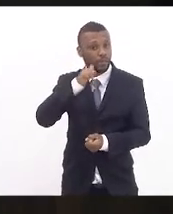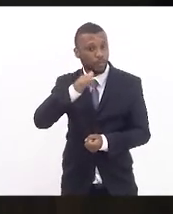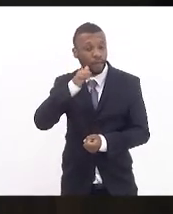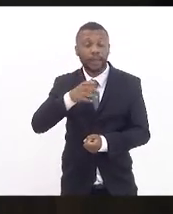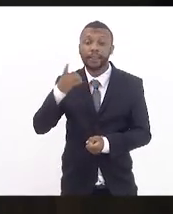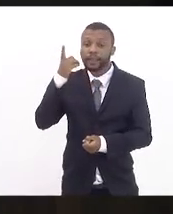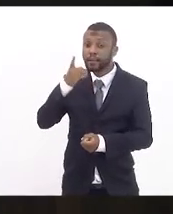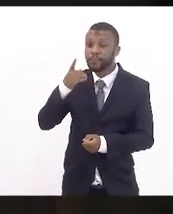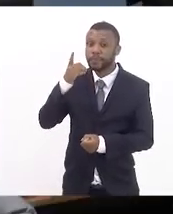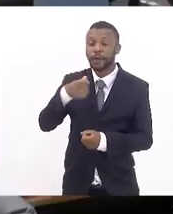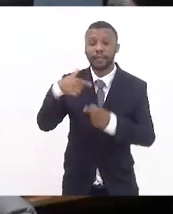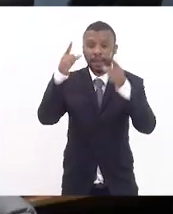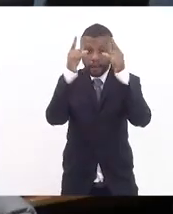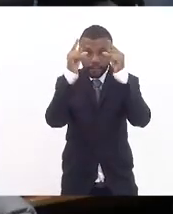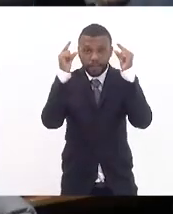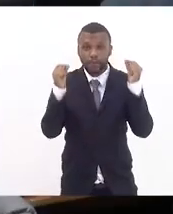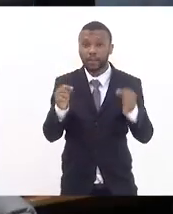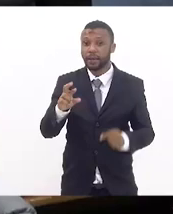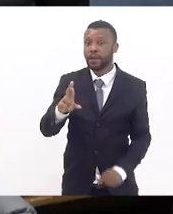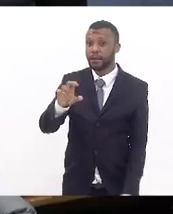enfermeira Rejane.